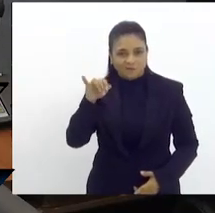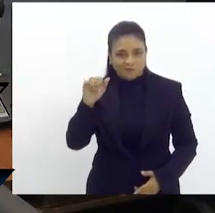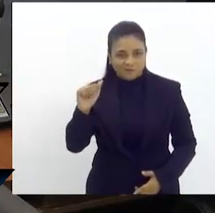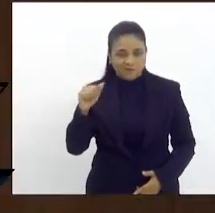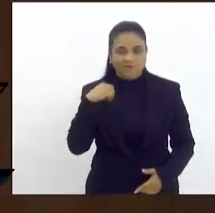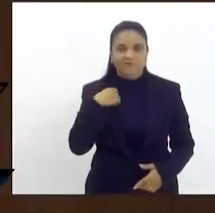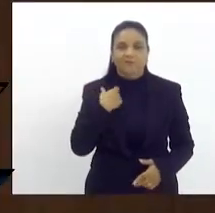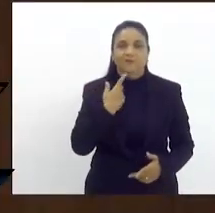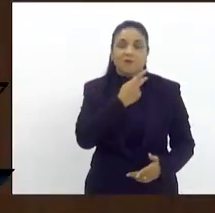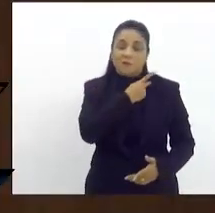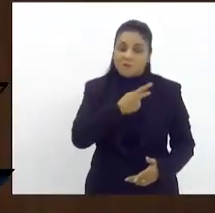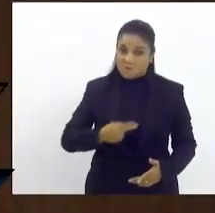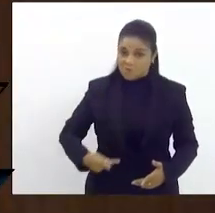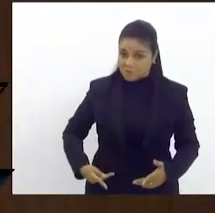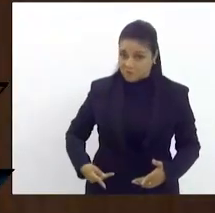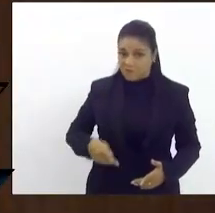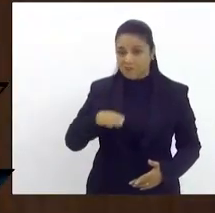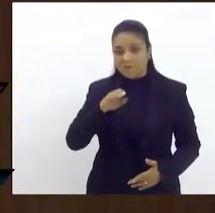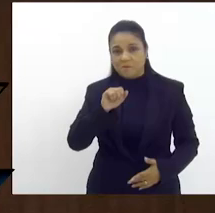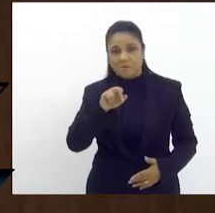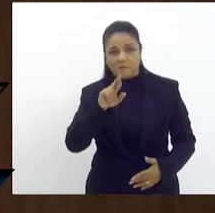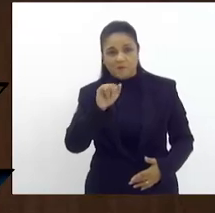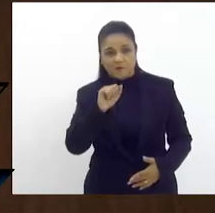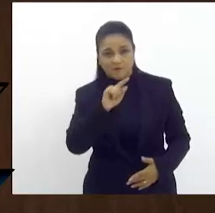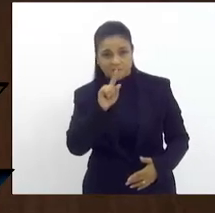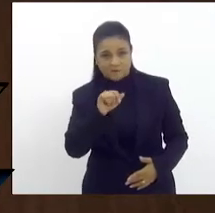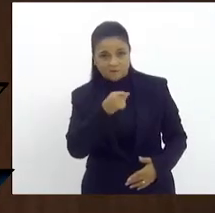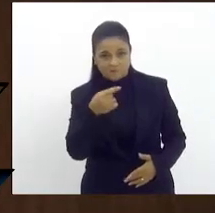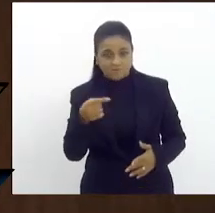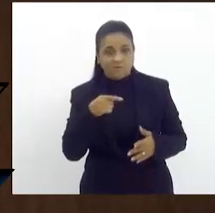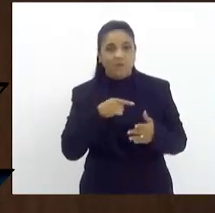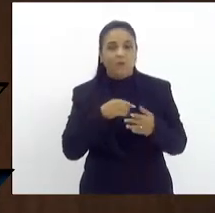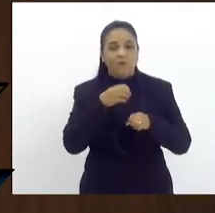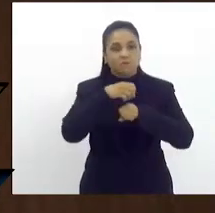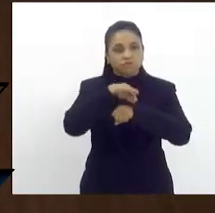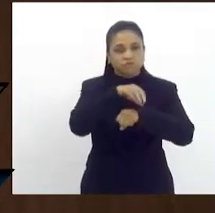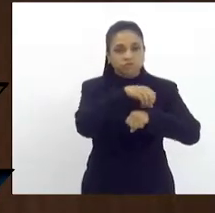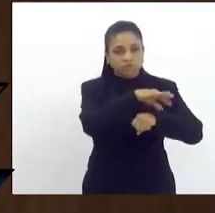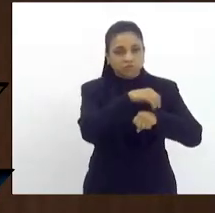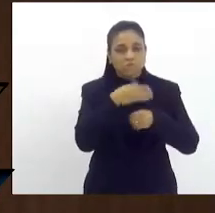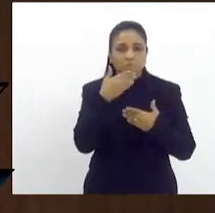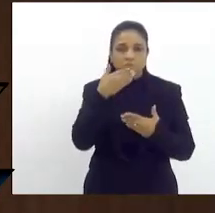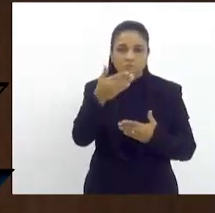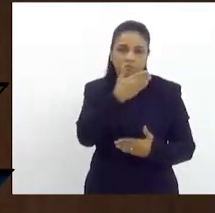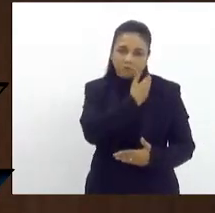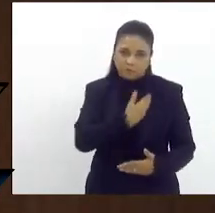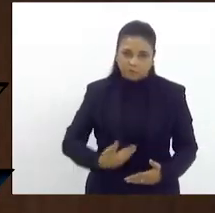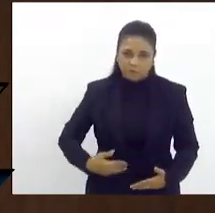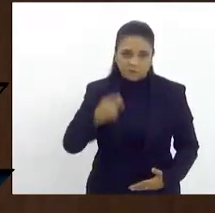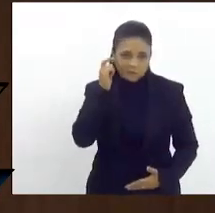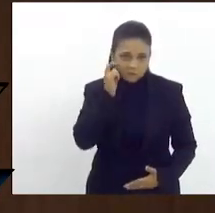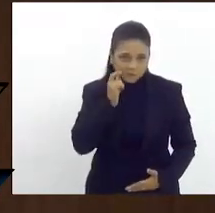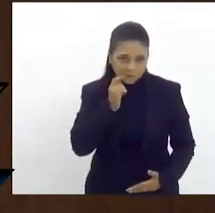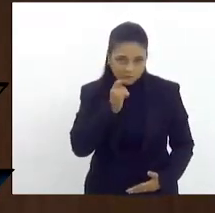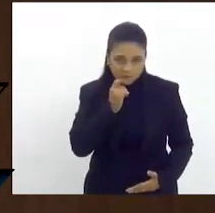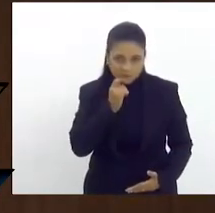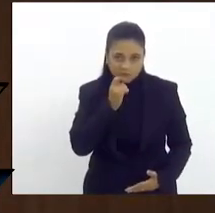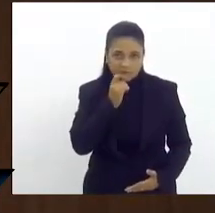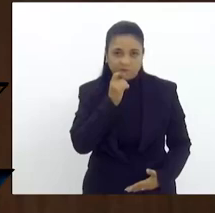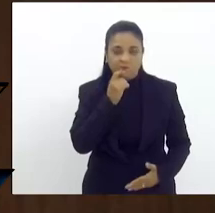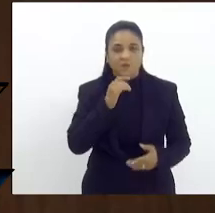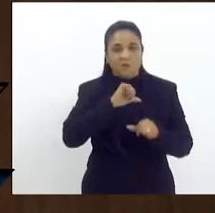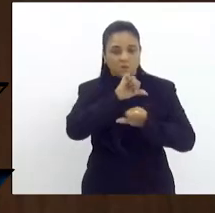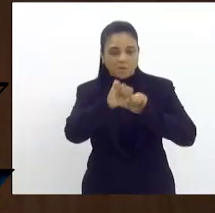Presidente brasão eu queria só falar que eu tô fazendo uma indicação que eu solicito ao excelentíssimo Governador do Estado do Rio de Janeiro senhor Cláudio Castro